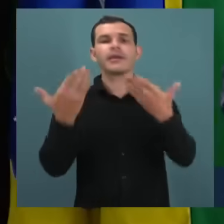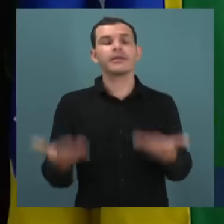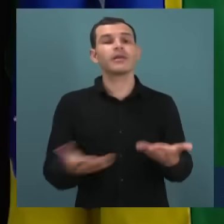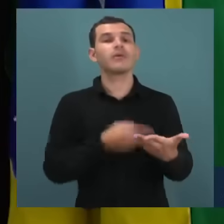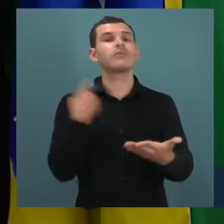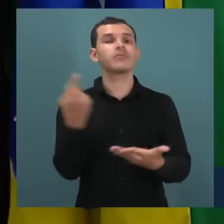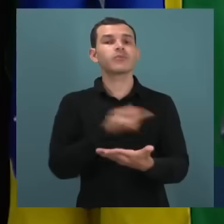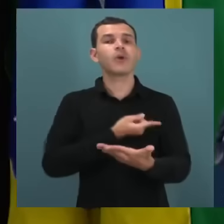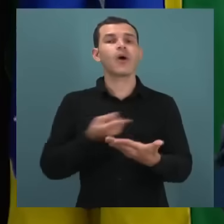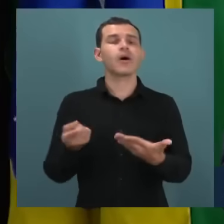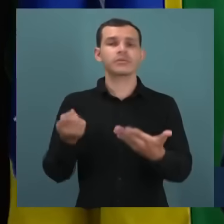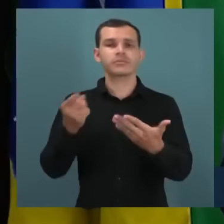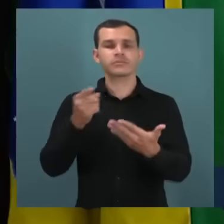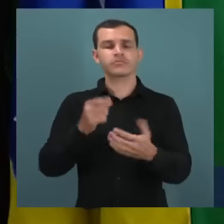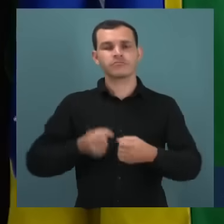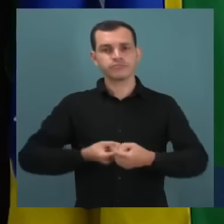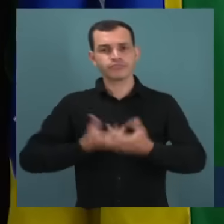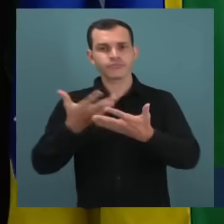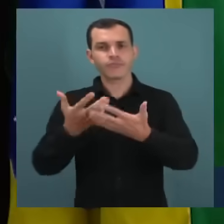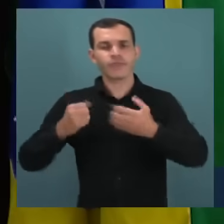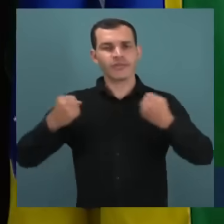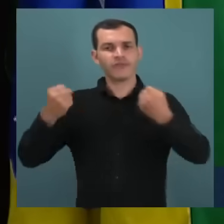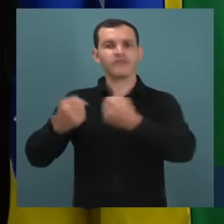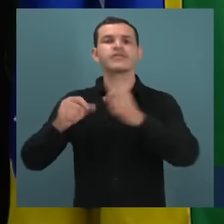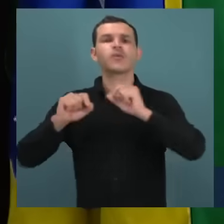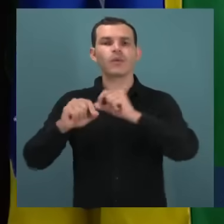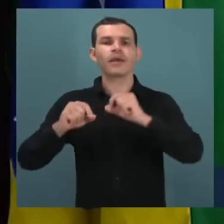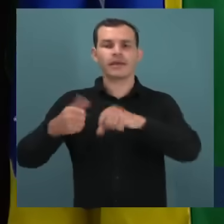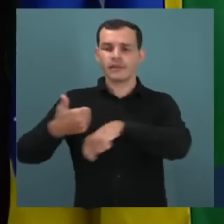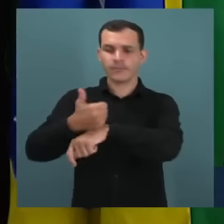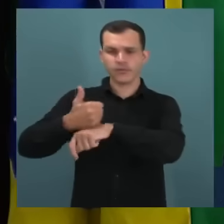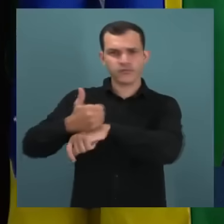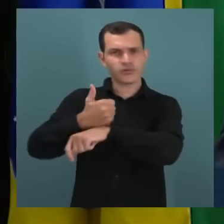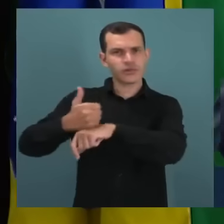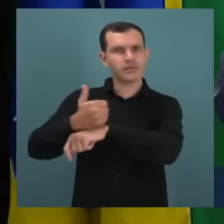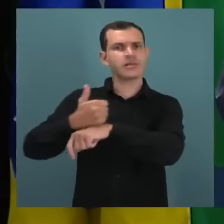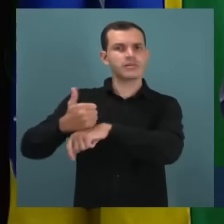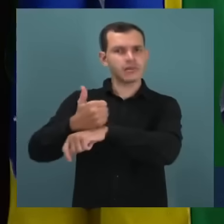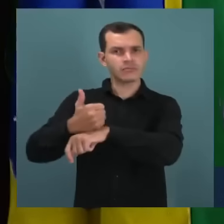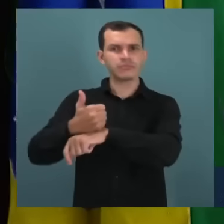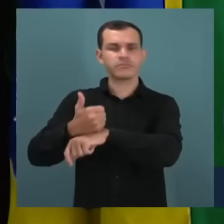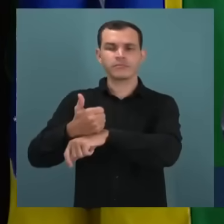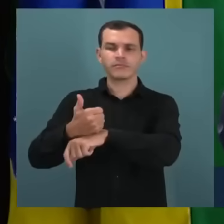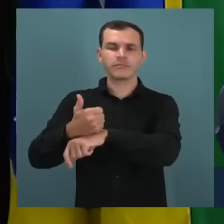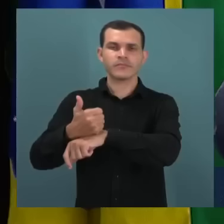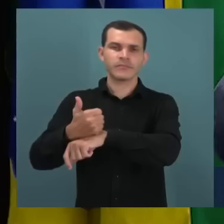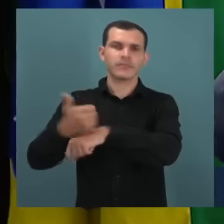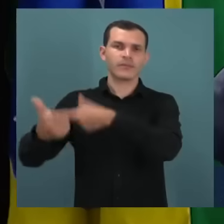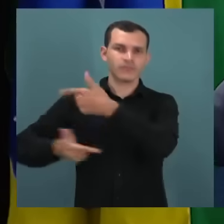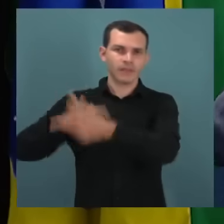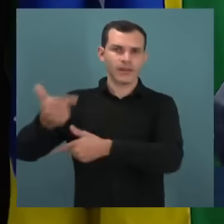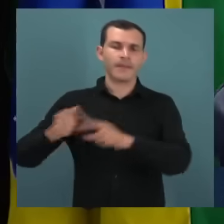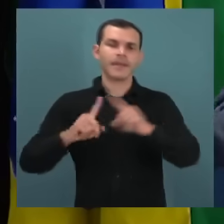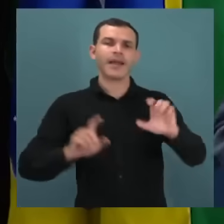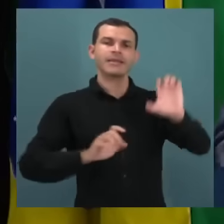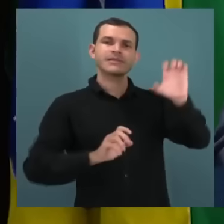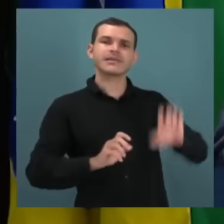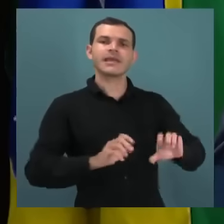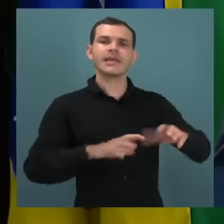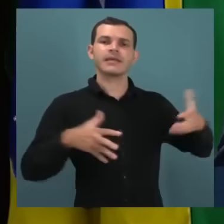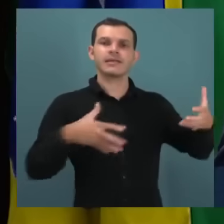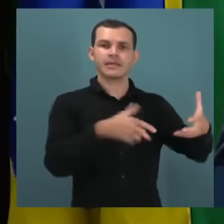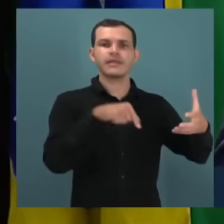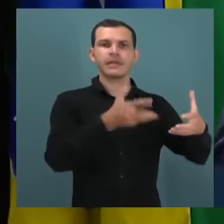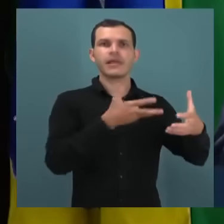uma profissionalização dessa gestão. A direita defende a desregulamentação e a desburocratização da máquina